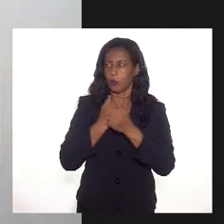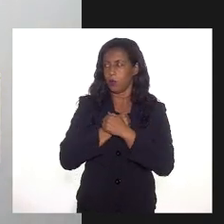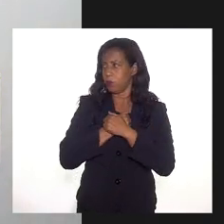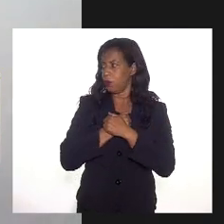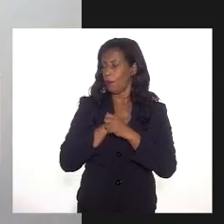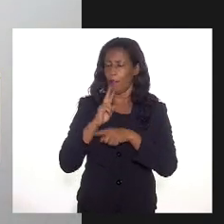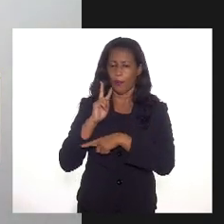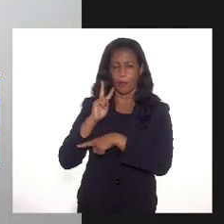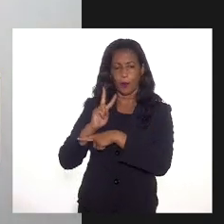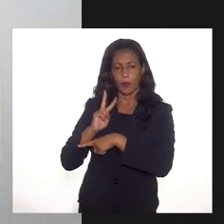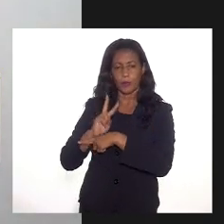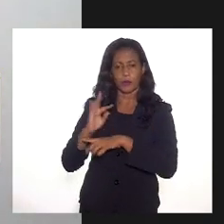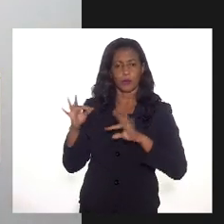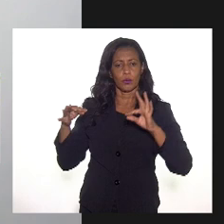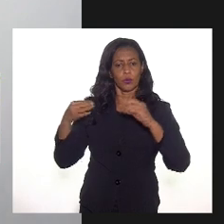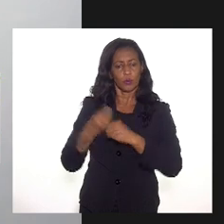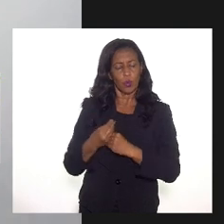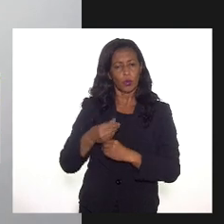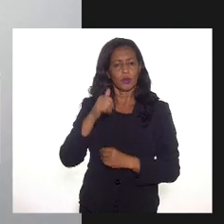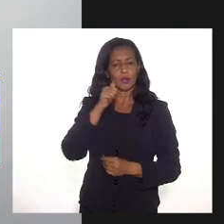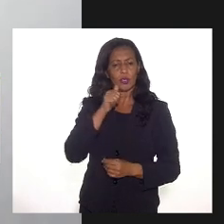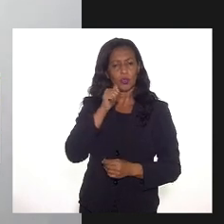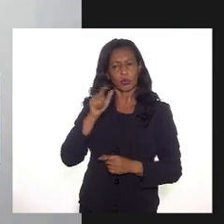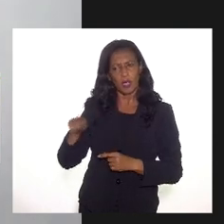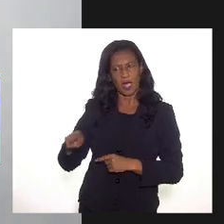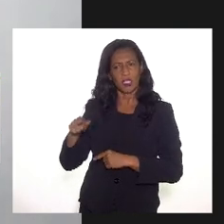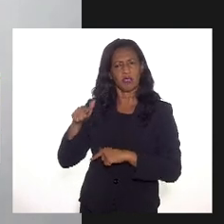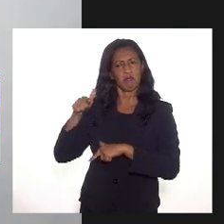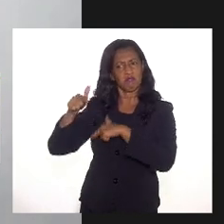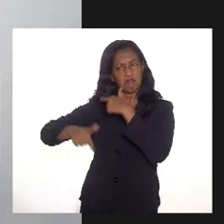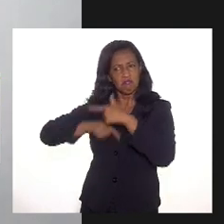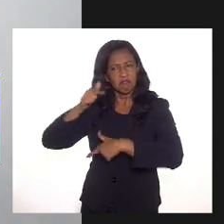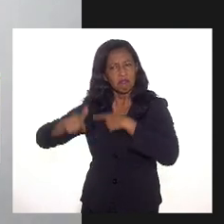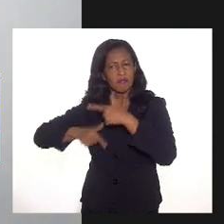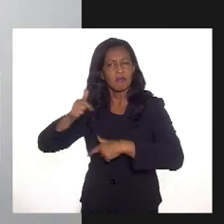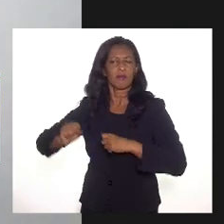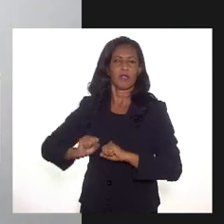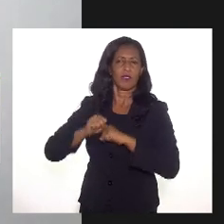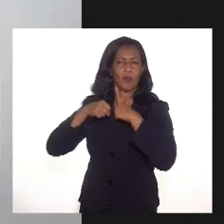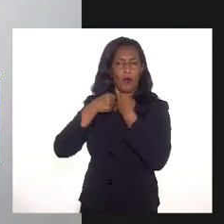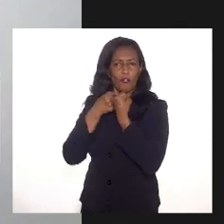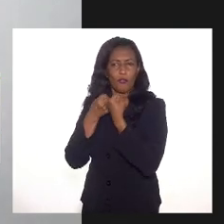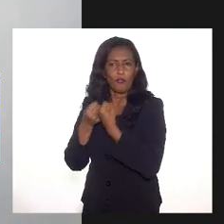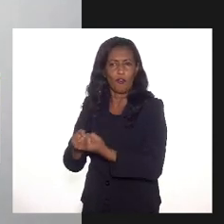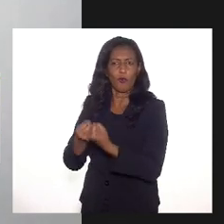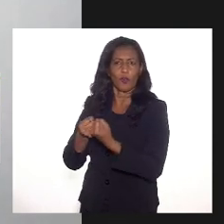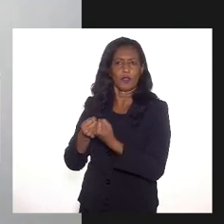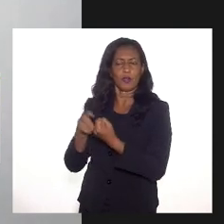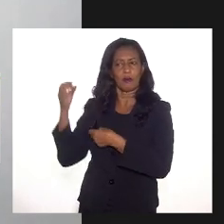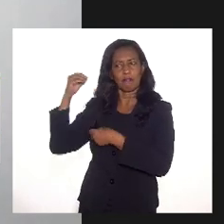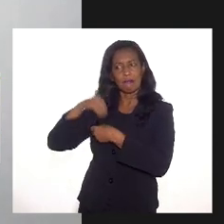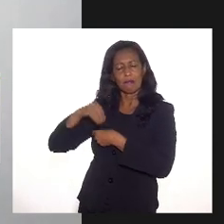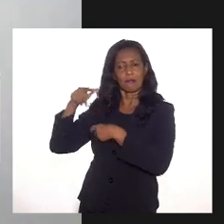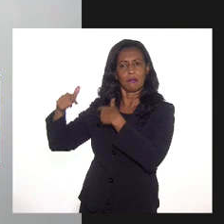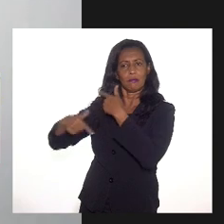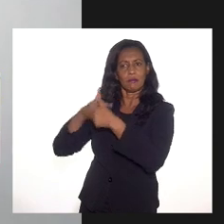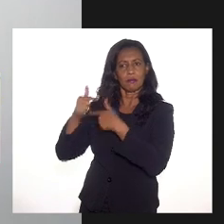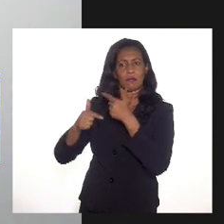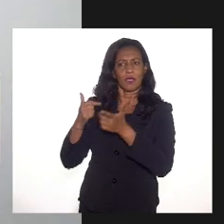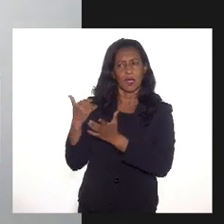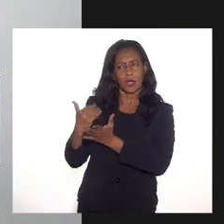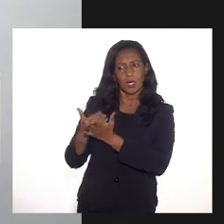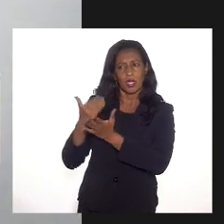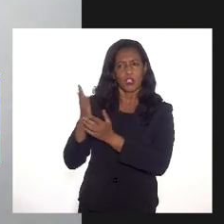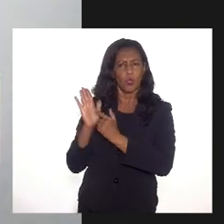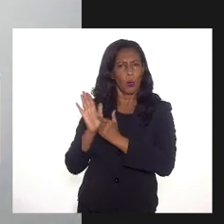para proteger todas essas mulheres empreendedoras que têm uma força muito grande no nosso mercado de trabalho. Desde que eu